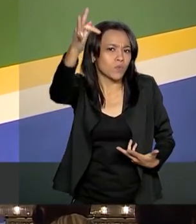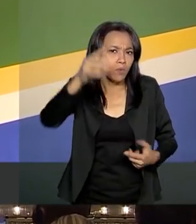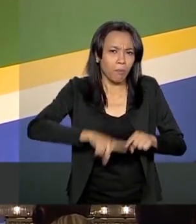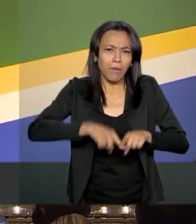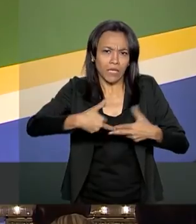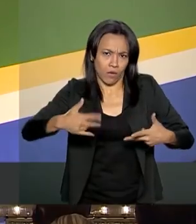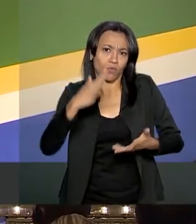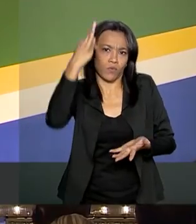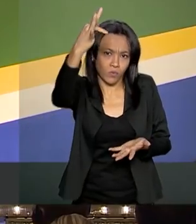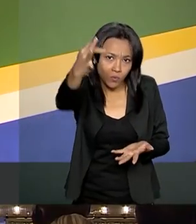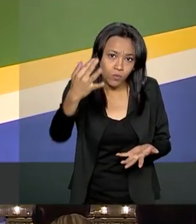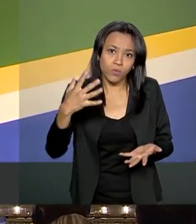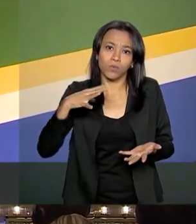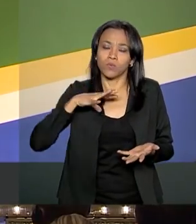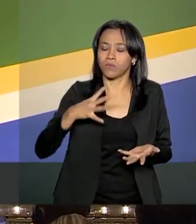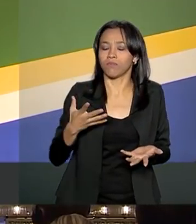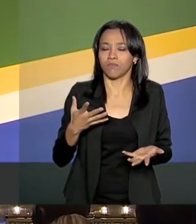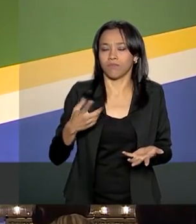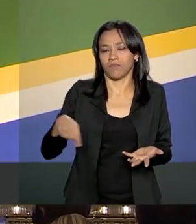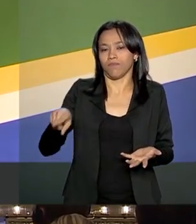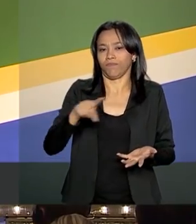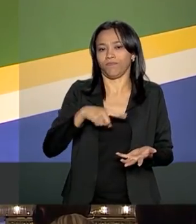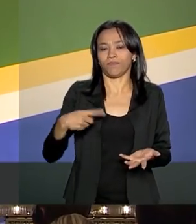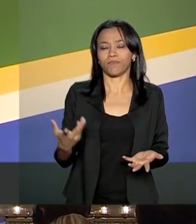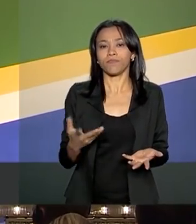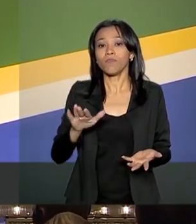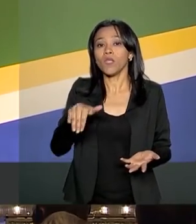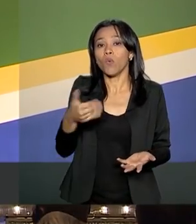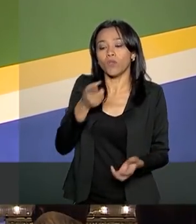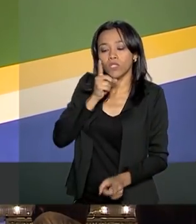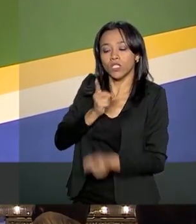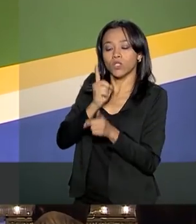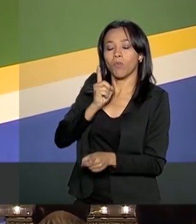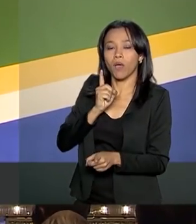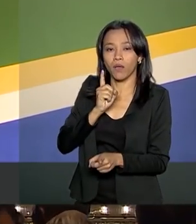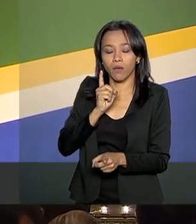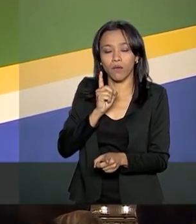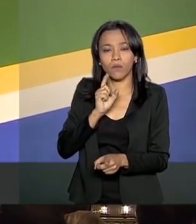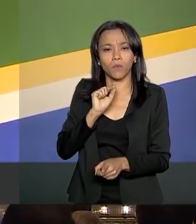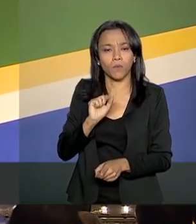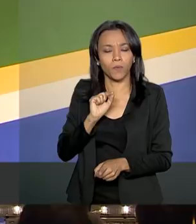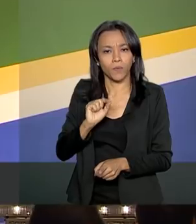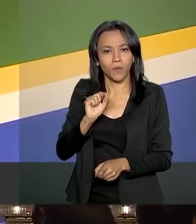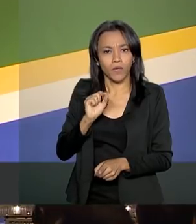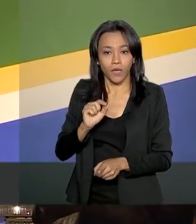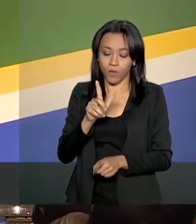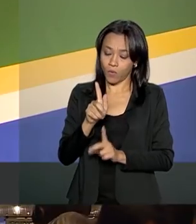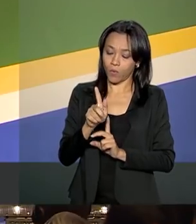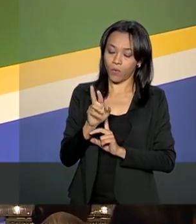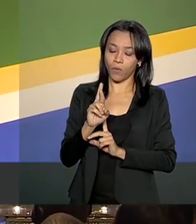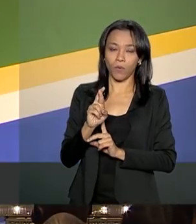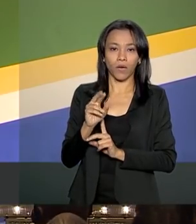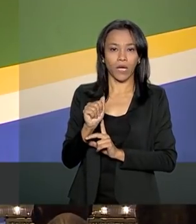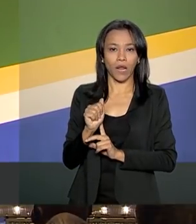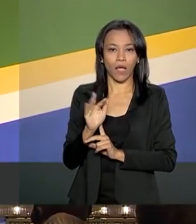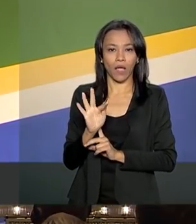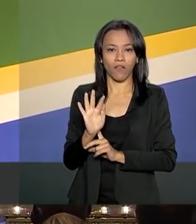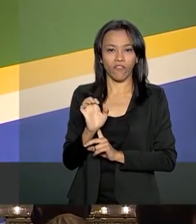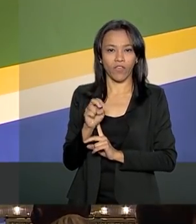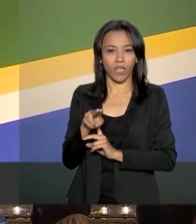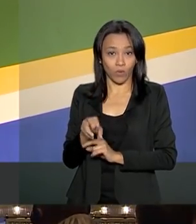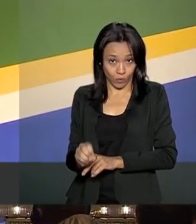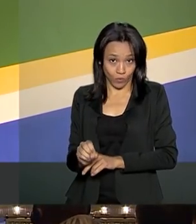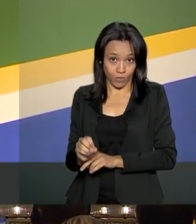tempo. Todo mundo estava vivo aqui quando foi descoberto o grafeno. Temos